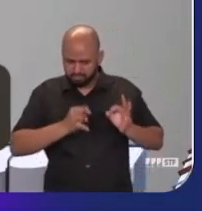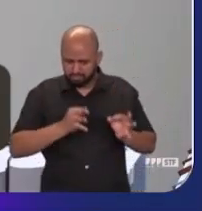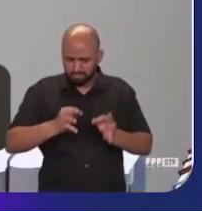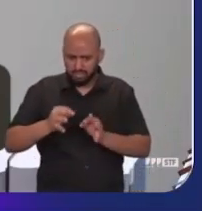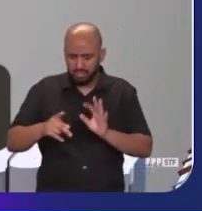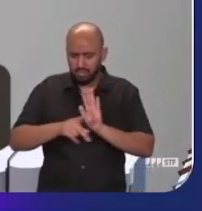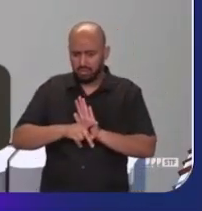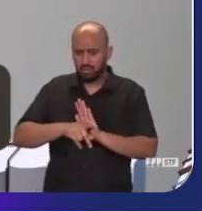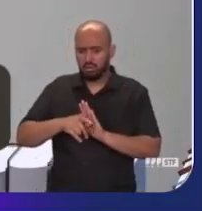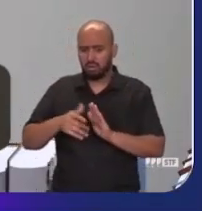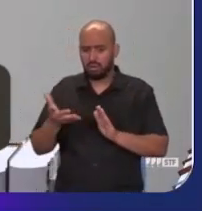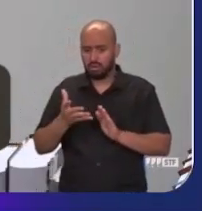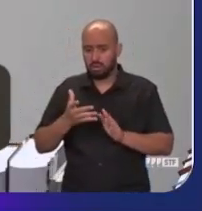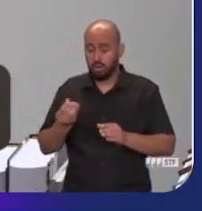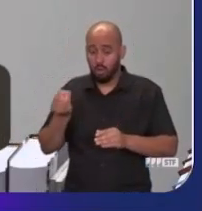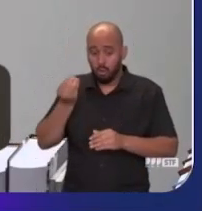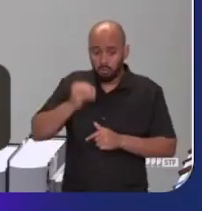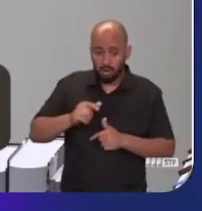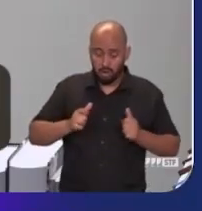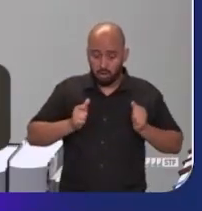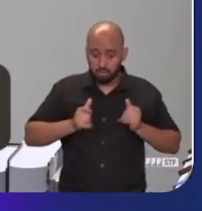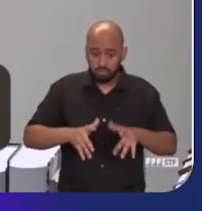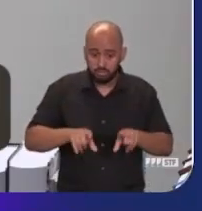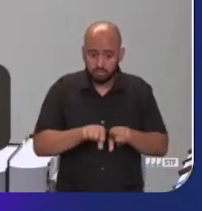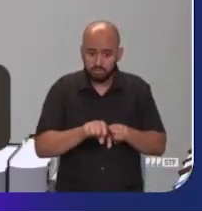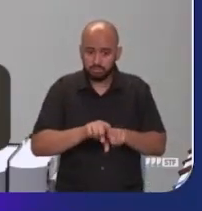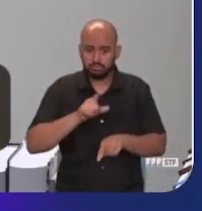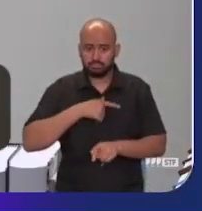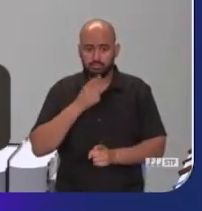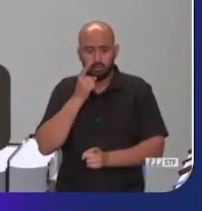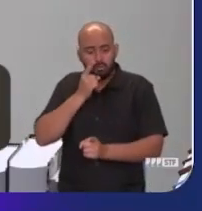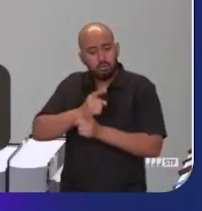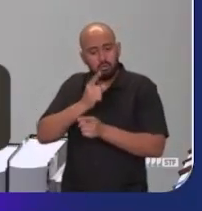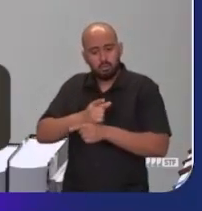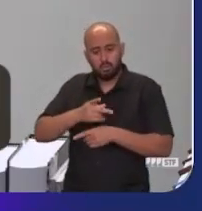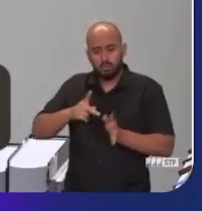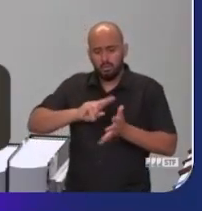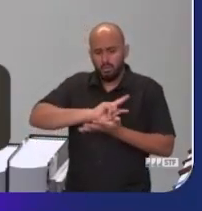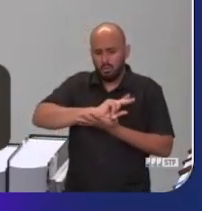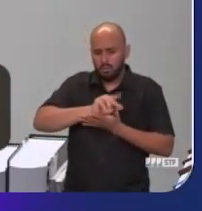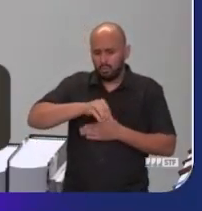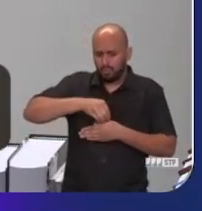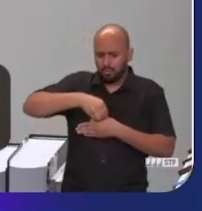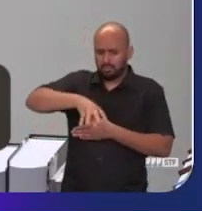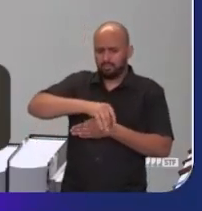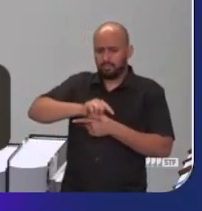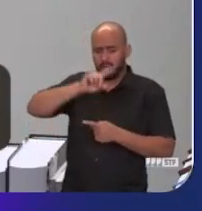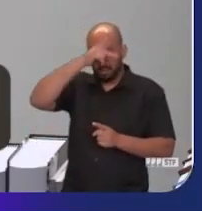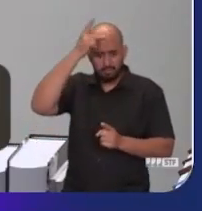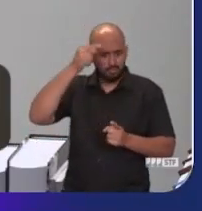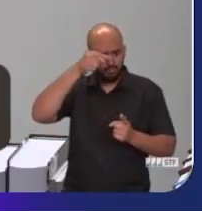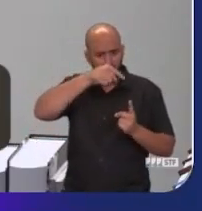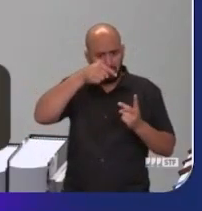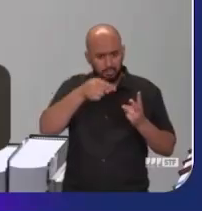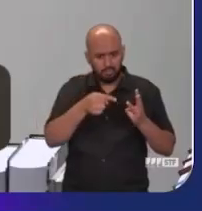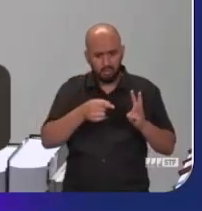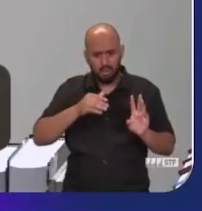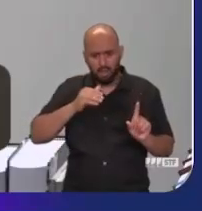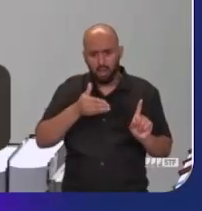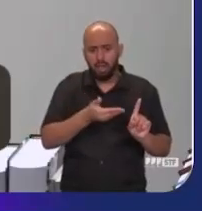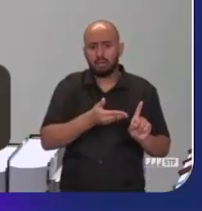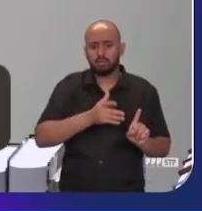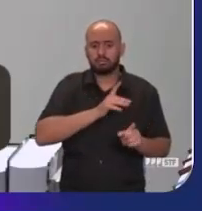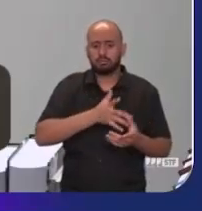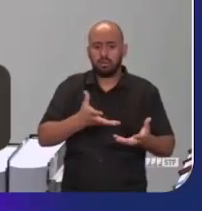e de implementá-las. Foram identificadas contribuições dos acusados no planejamento das ações, na captação